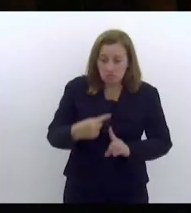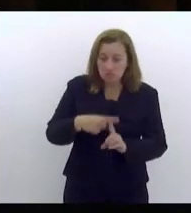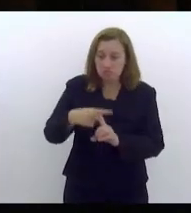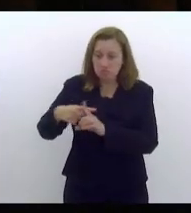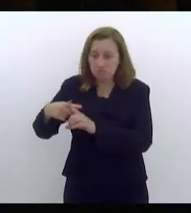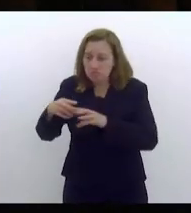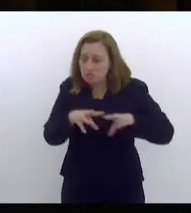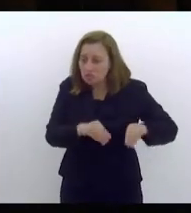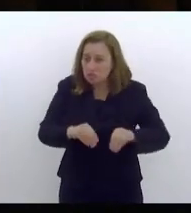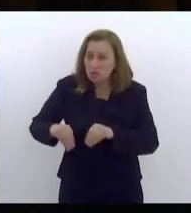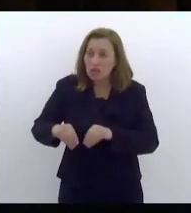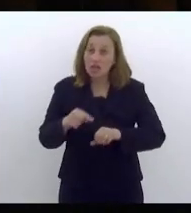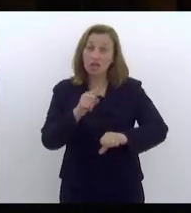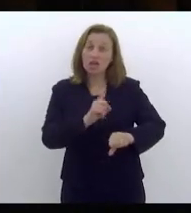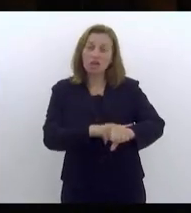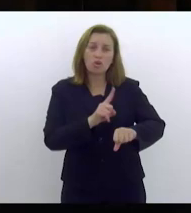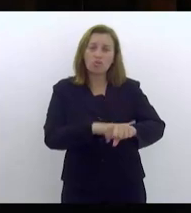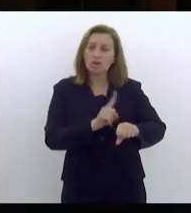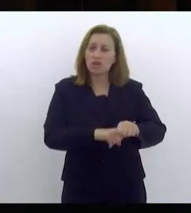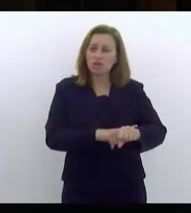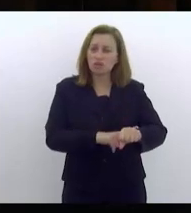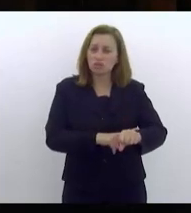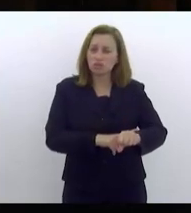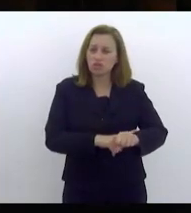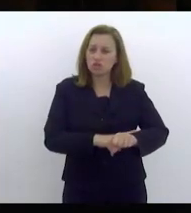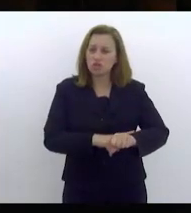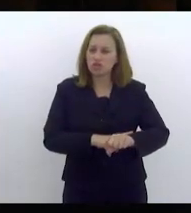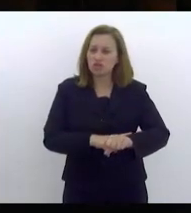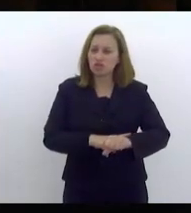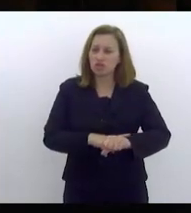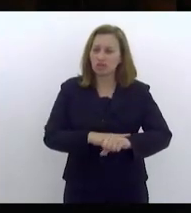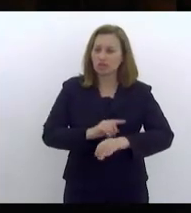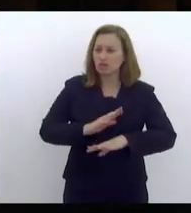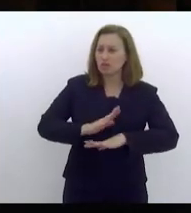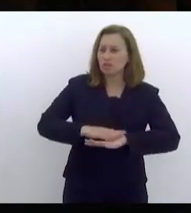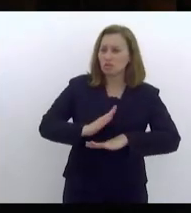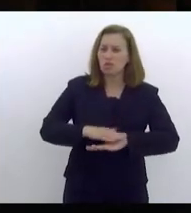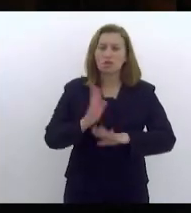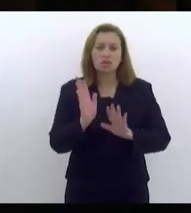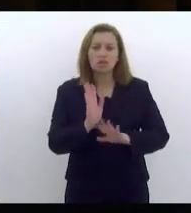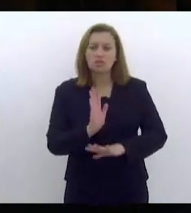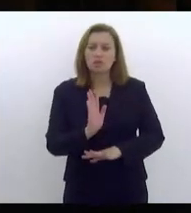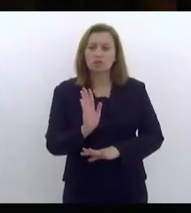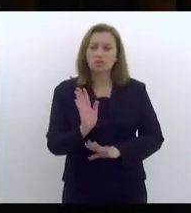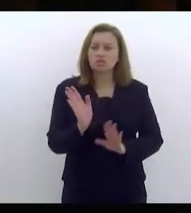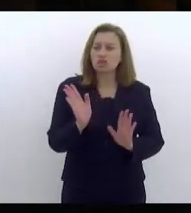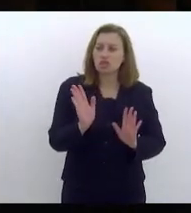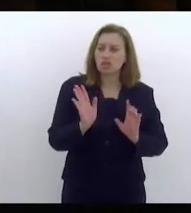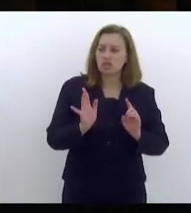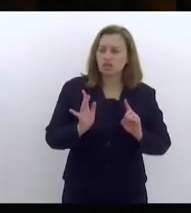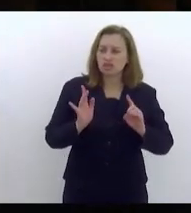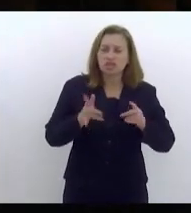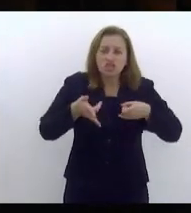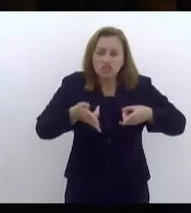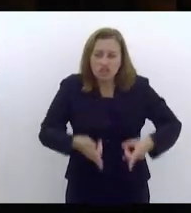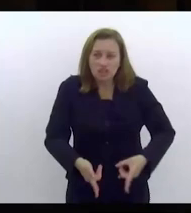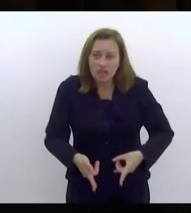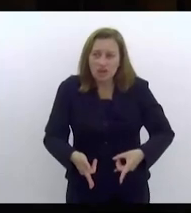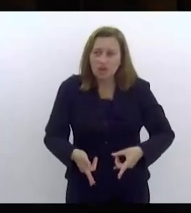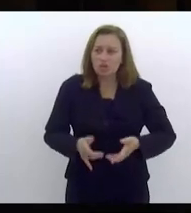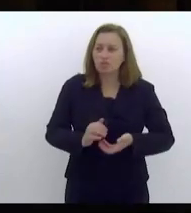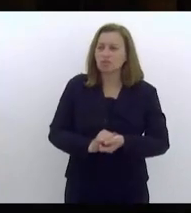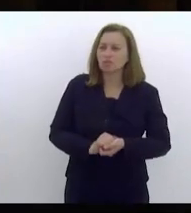aquele momento de despedida para praticantes de religiões de matriz africana tem enfrentado